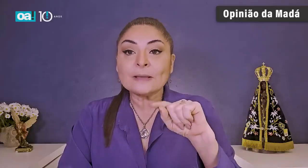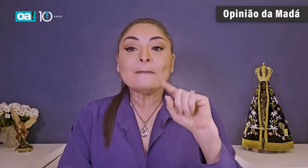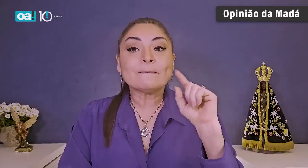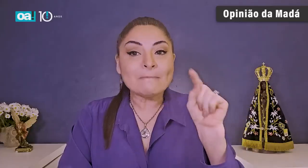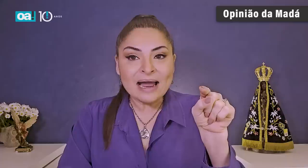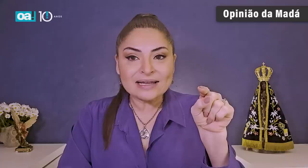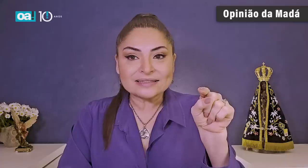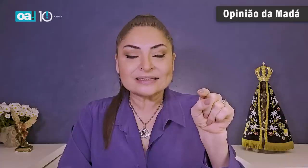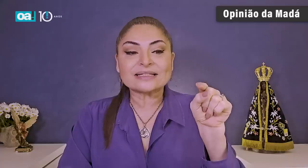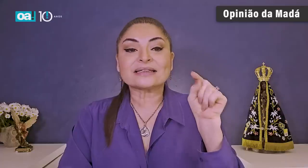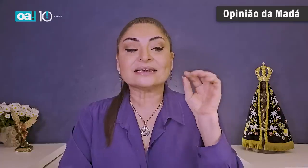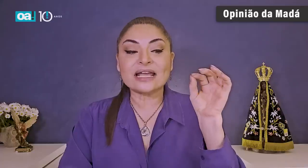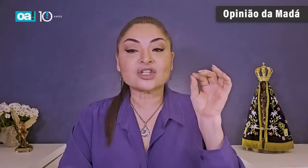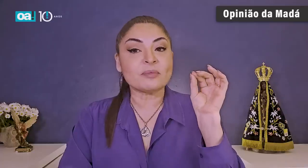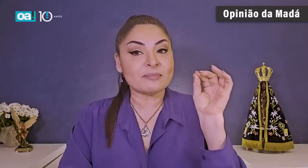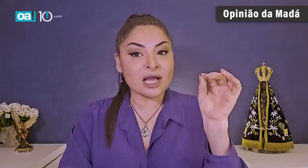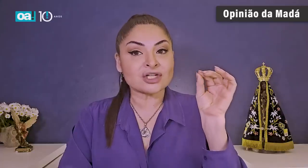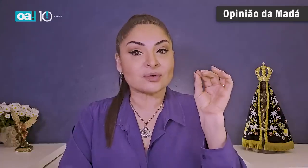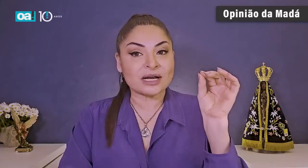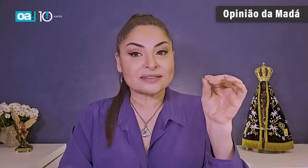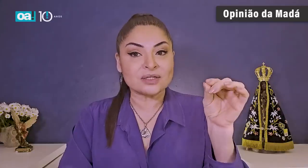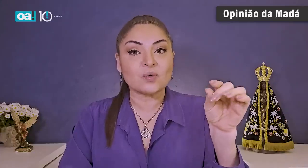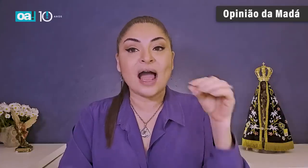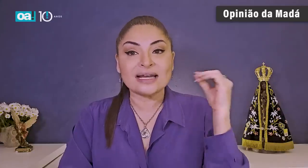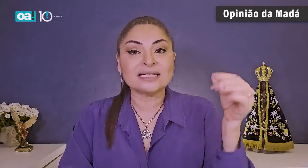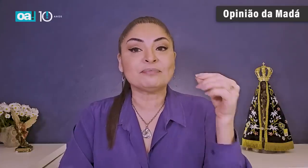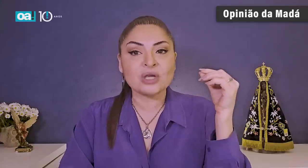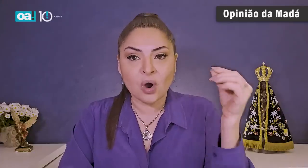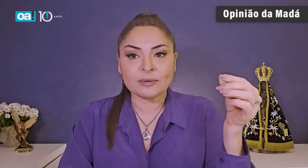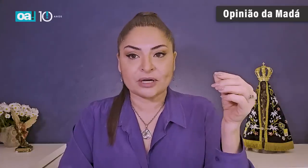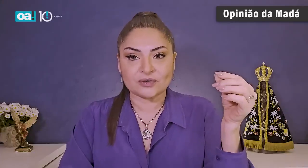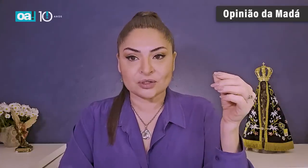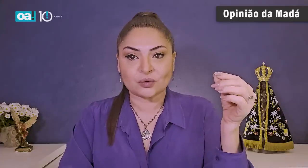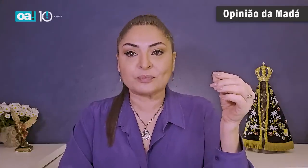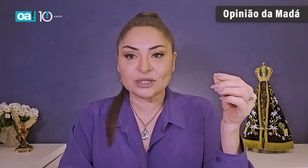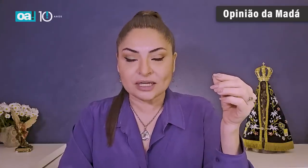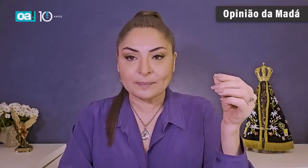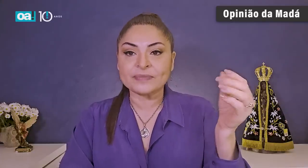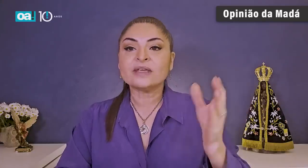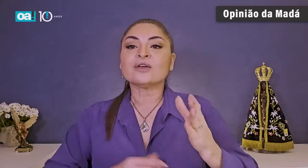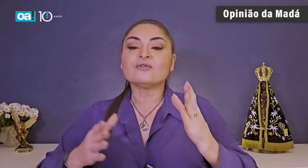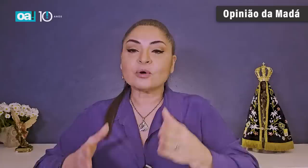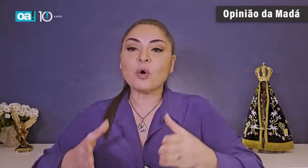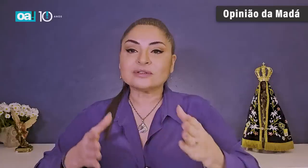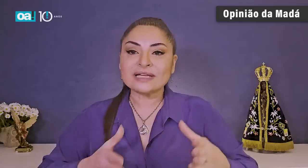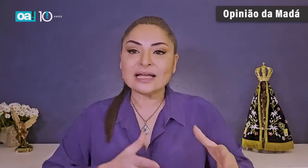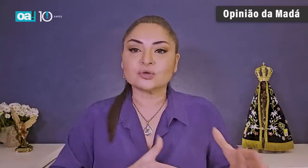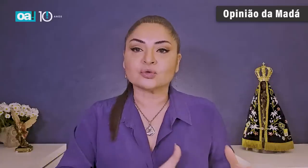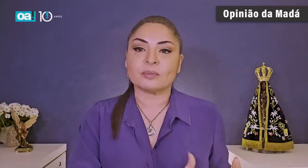prazo, mas deixa uma imagem do Brasil ainda pior para investidor. Por quê?